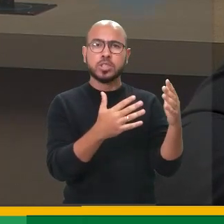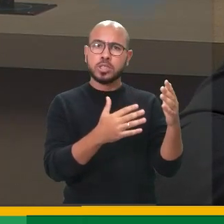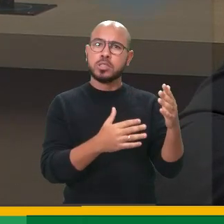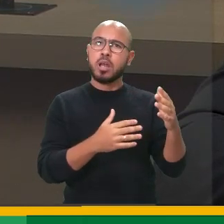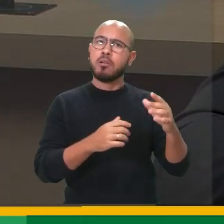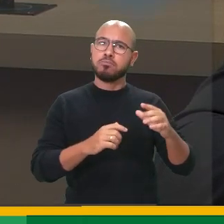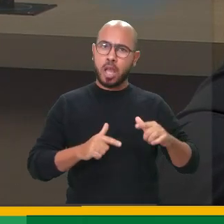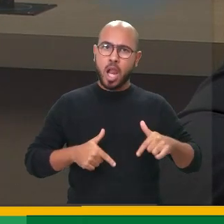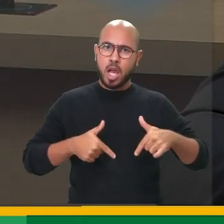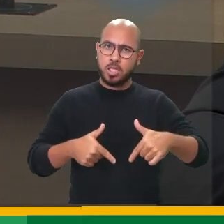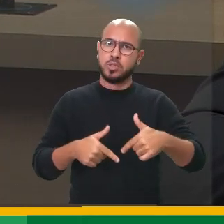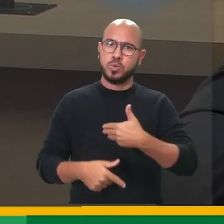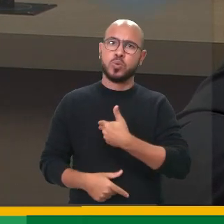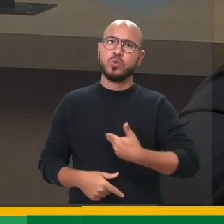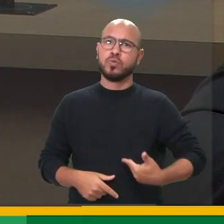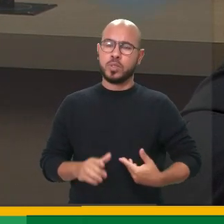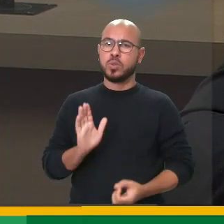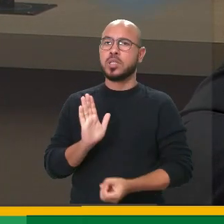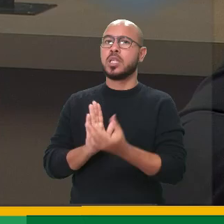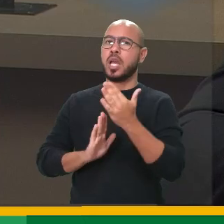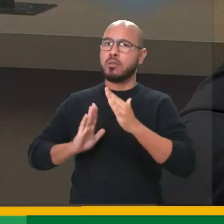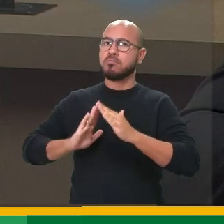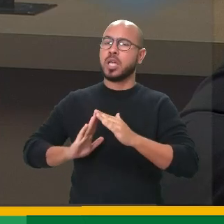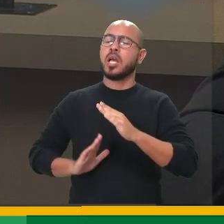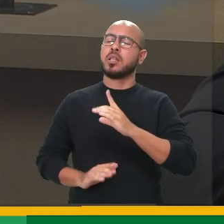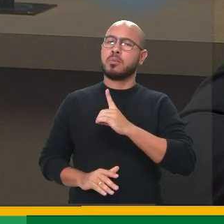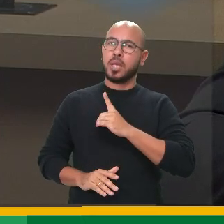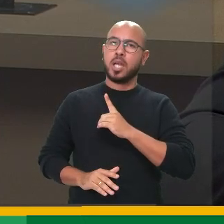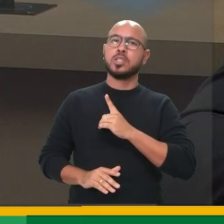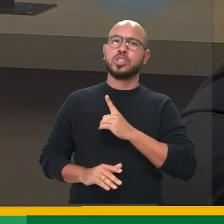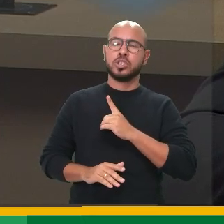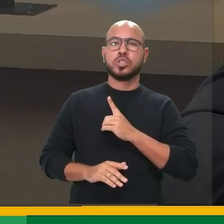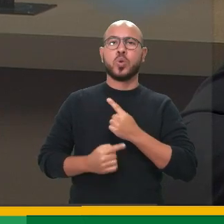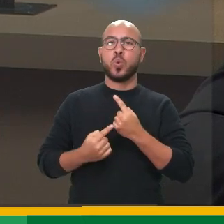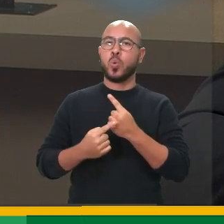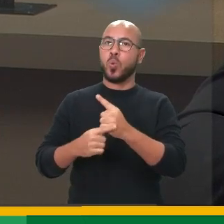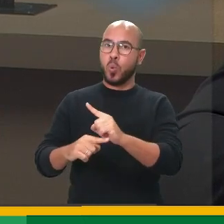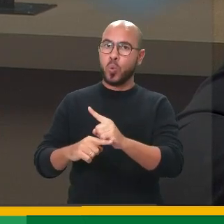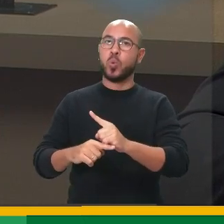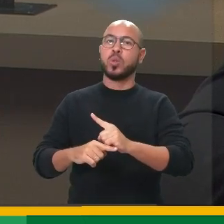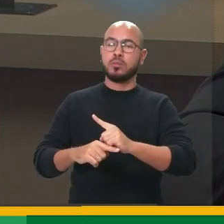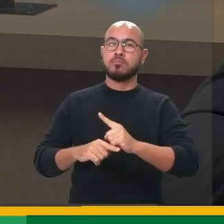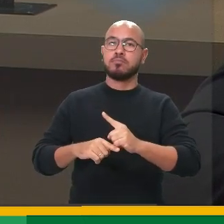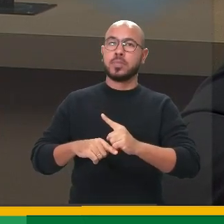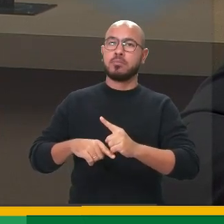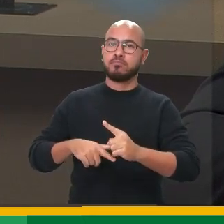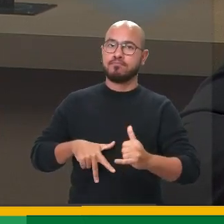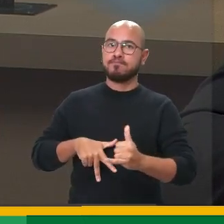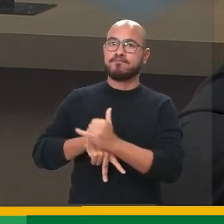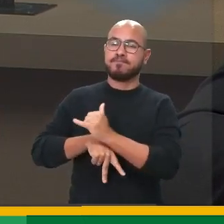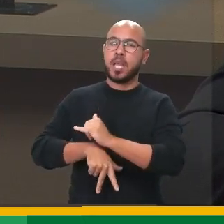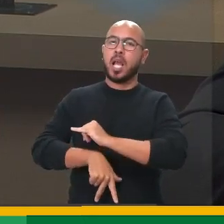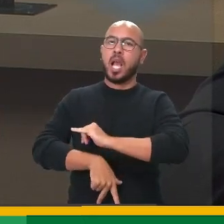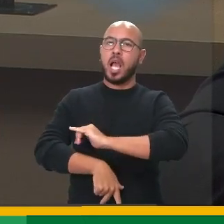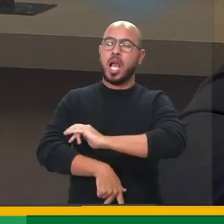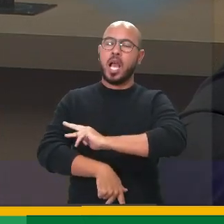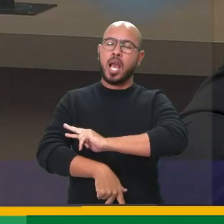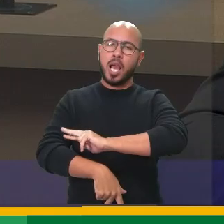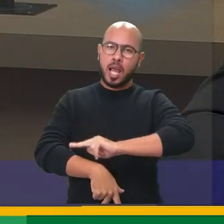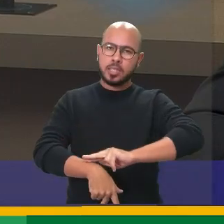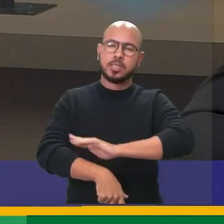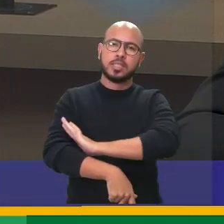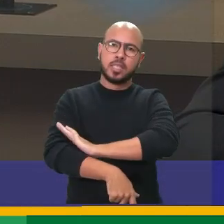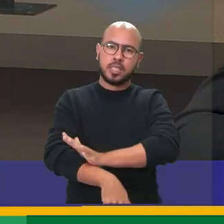em criar essa delegacia de combate a crimes raciais e de intolerância algo extremamente necessário Parabéns aí Líder novo líder